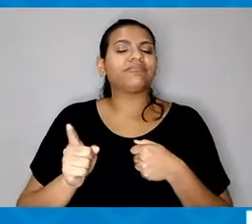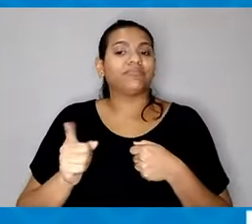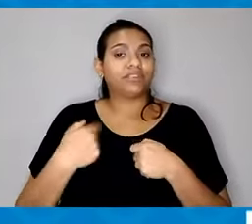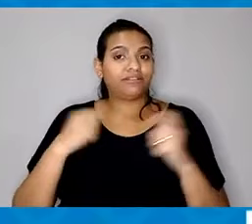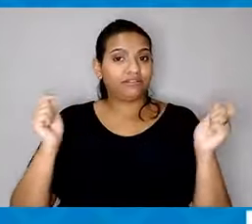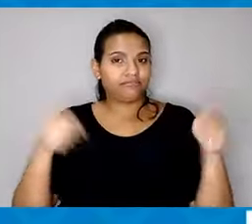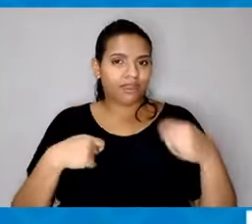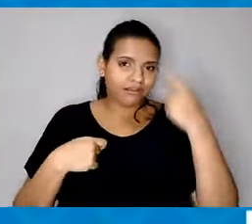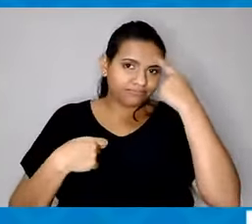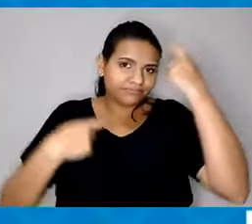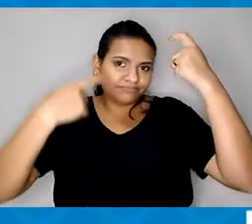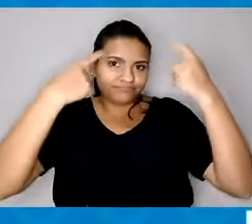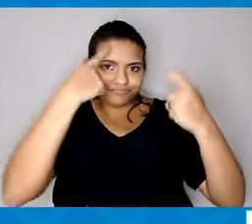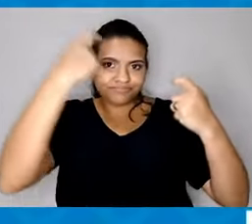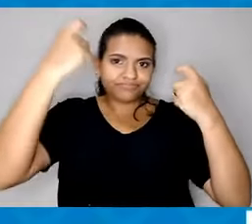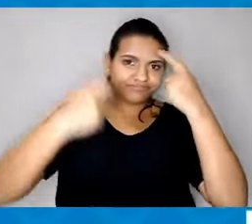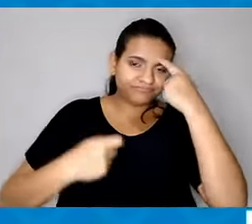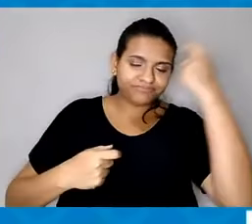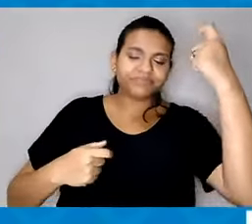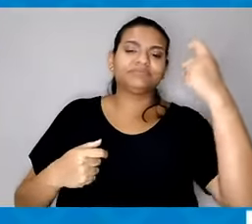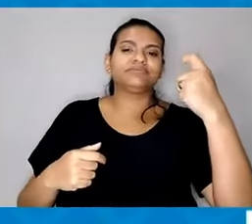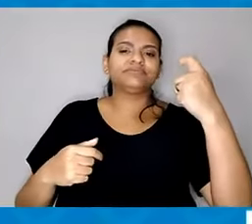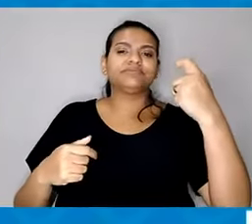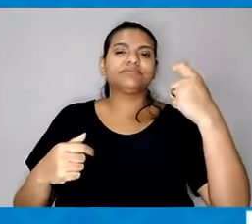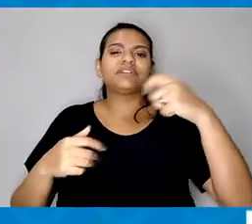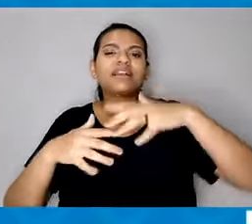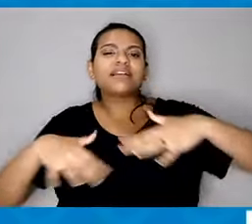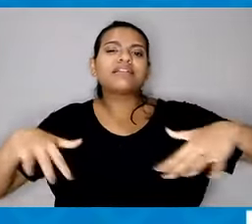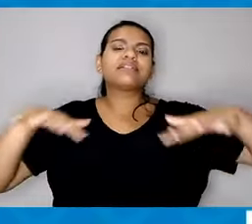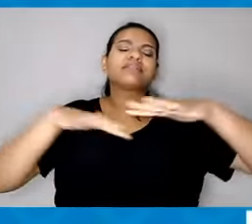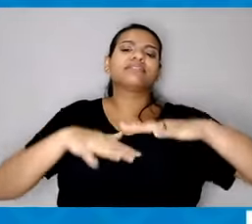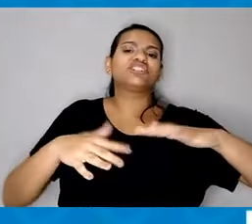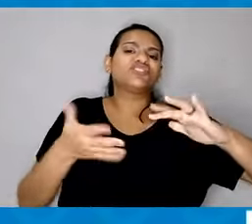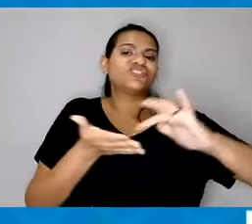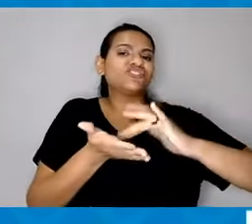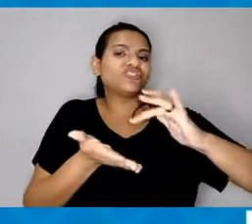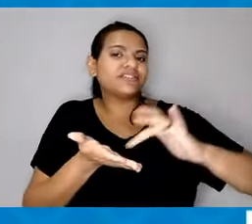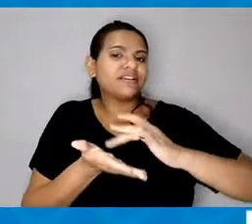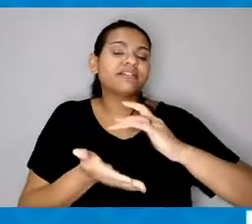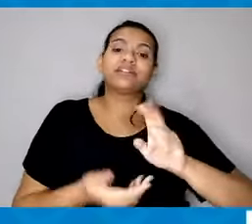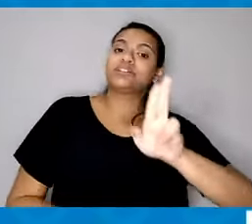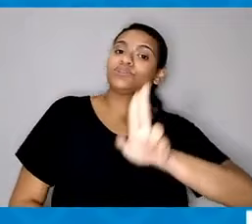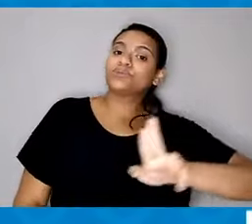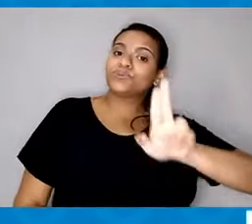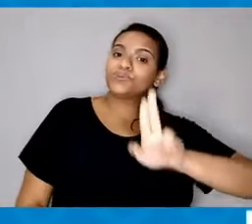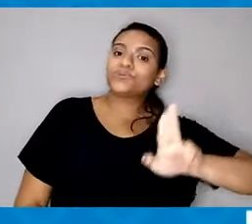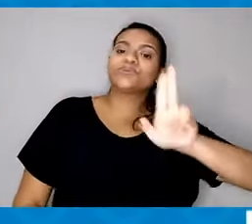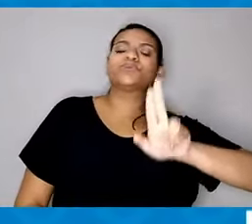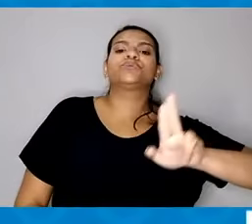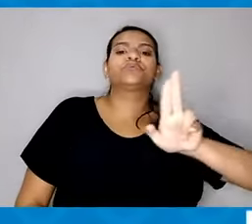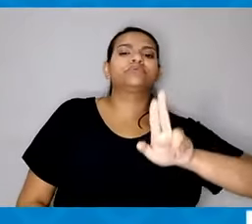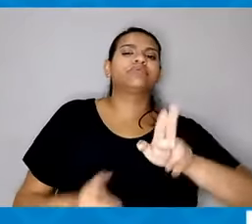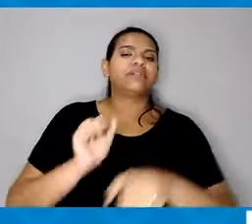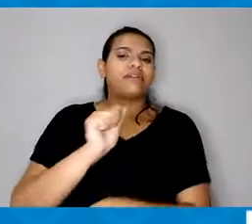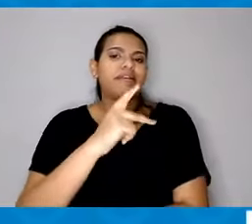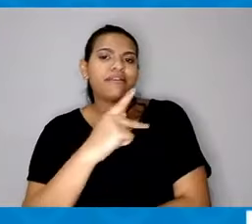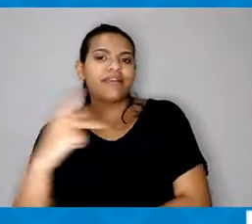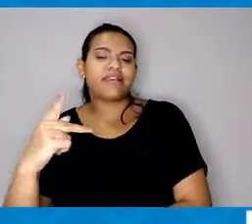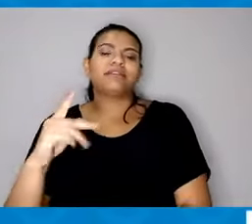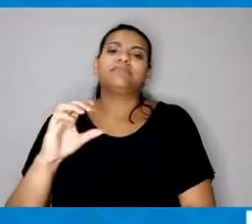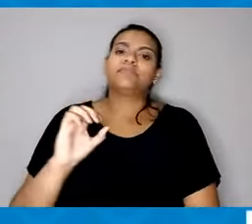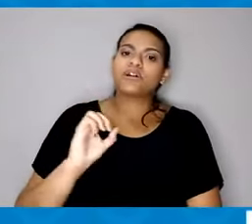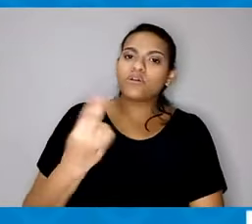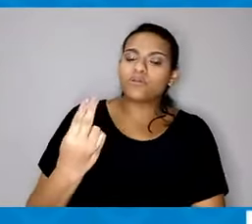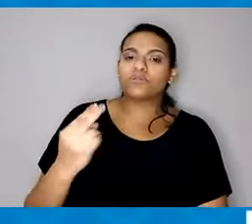ambientes digitais através de recursos em software que podem, por exemplo,